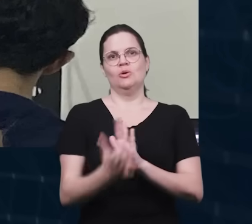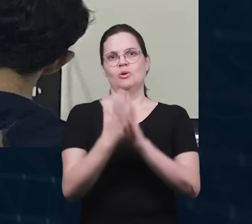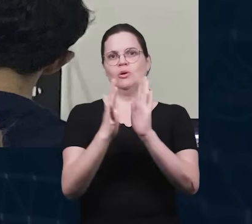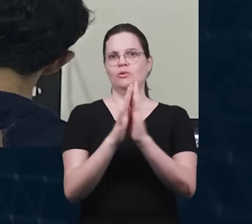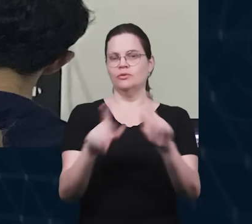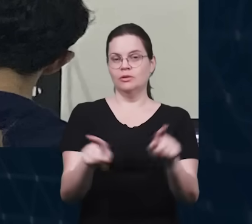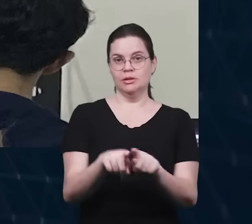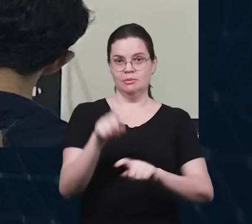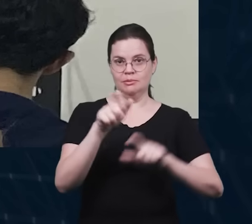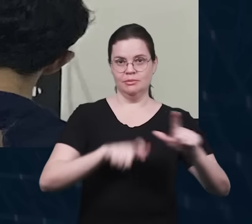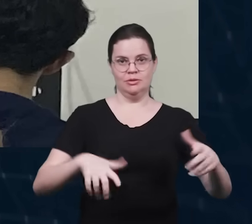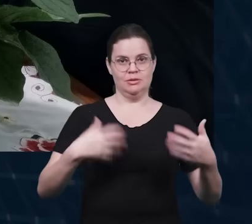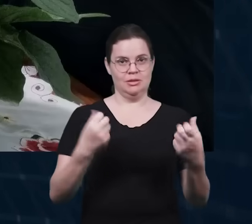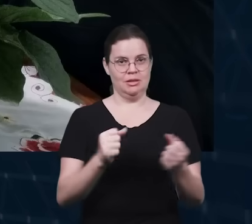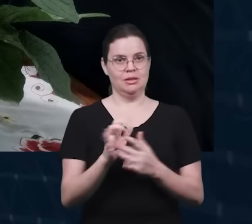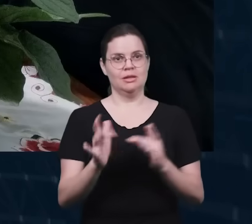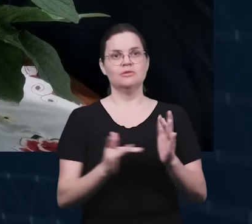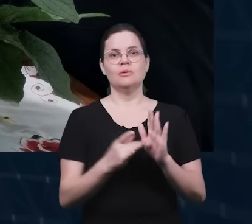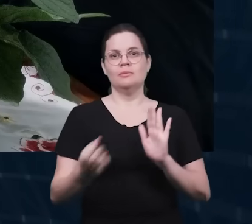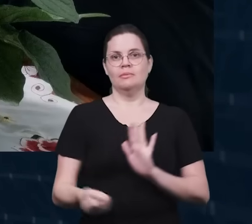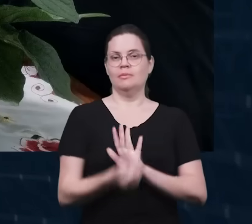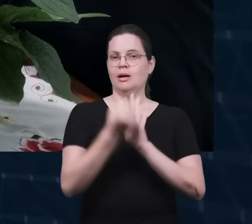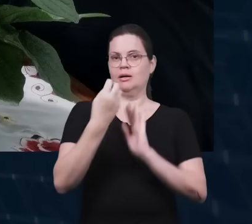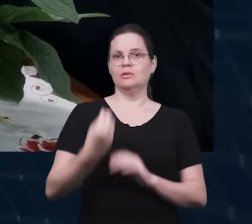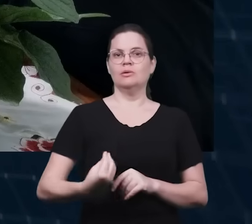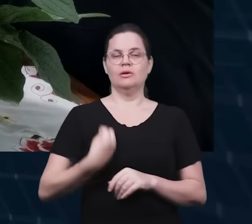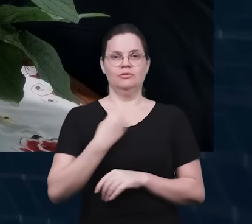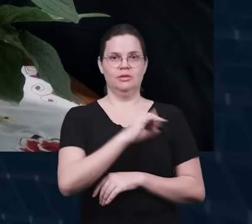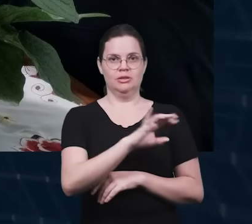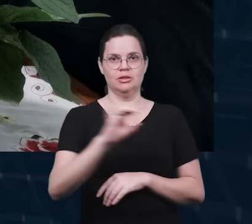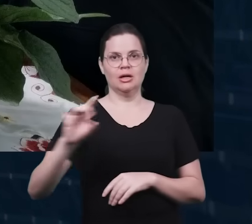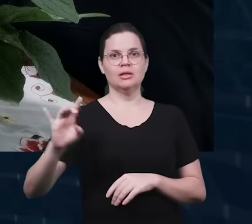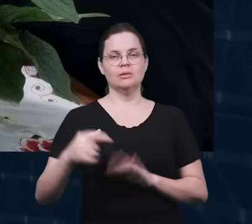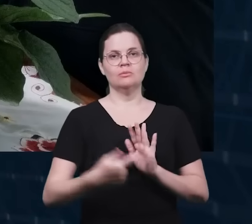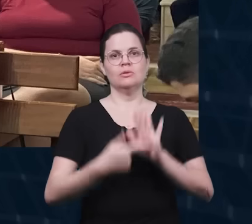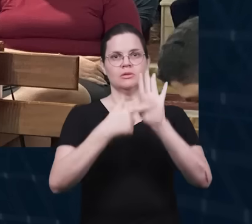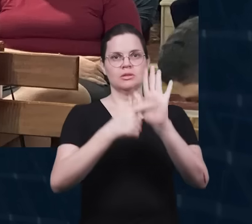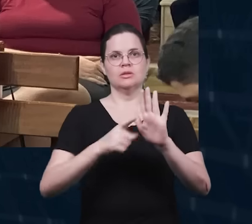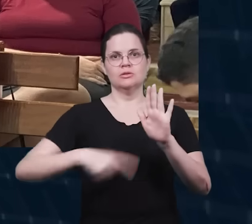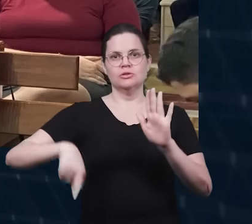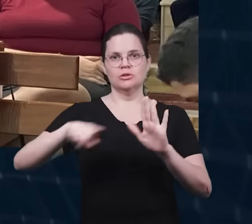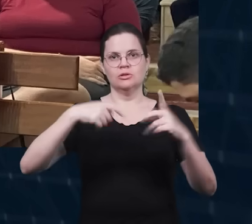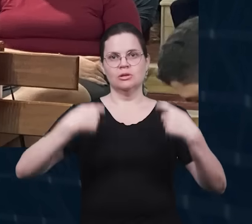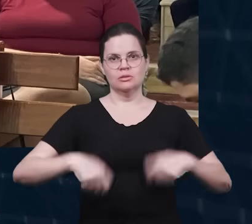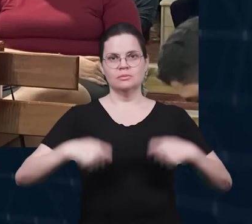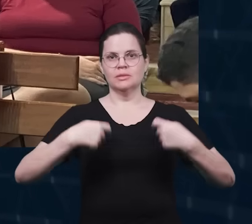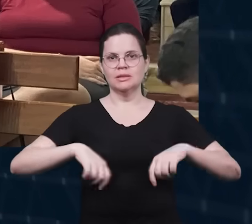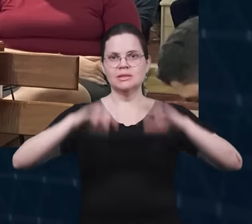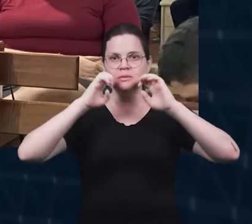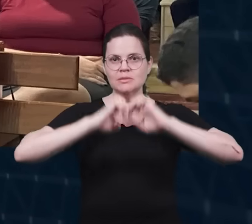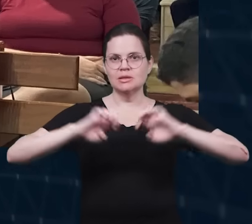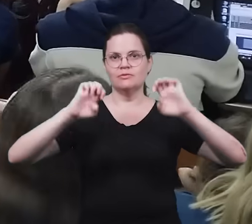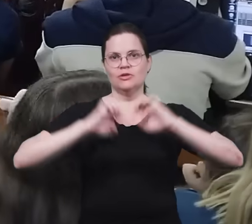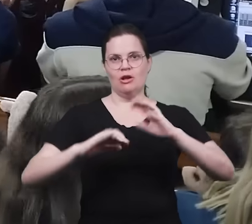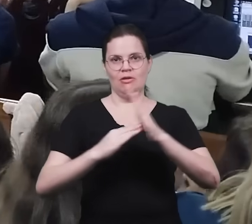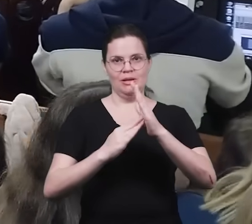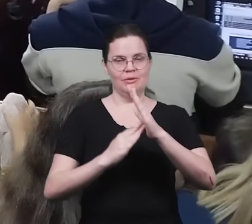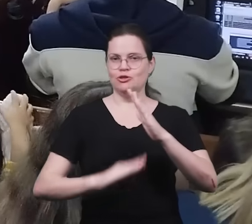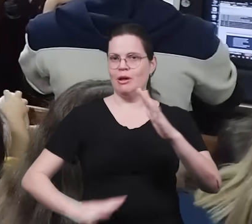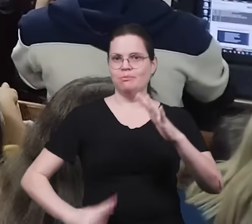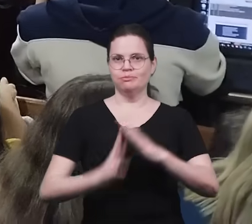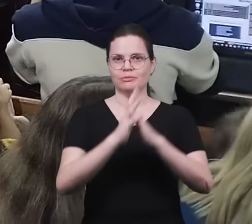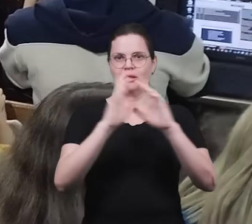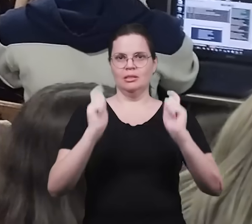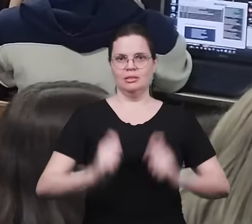e conversões marcaram esse grande dia, provando que o Evangelho realmente não tem fronteiras.